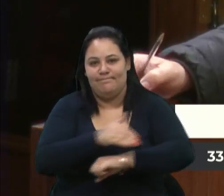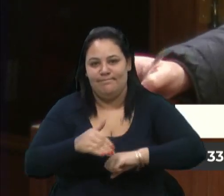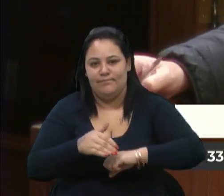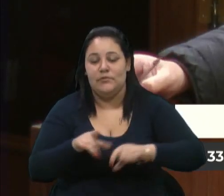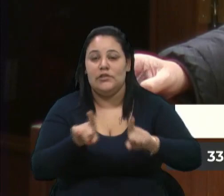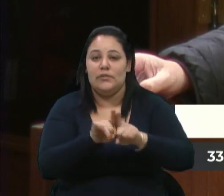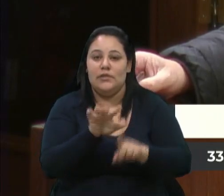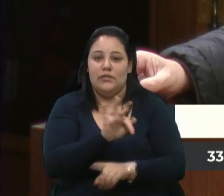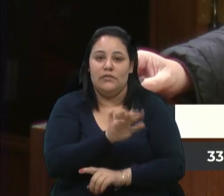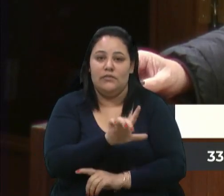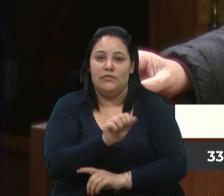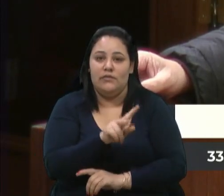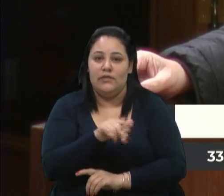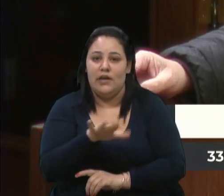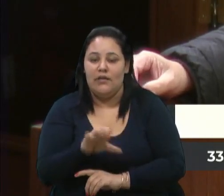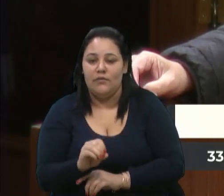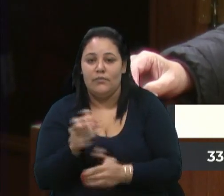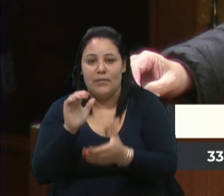Flávio, marido dela, e outros